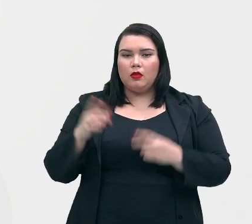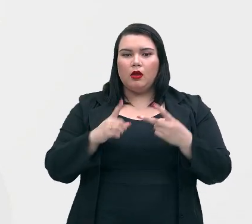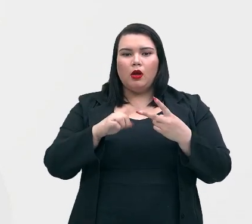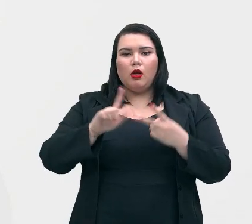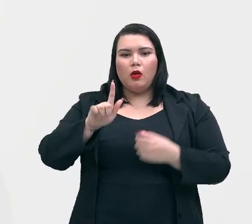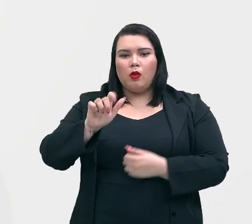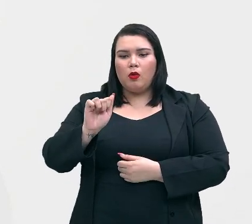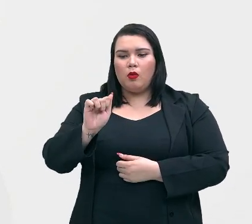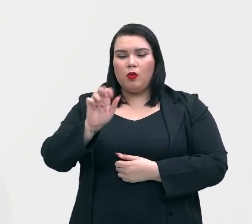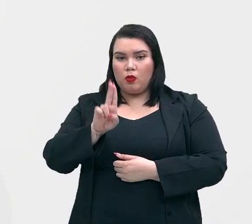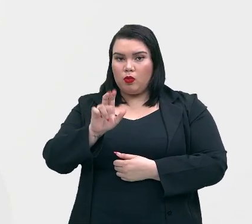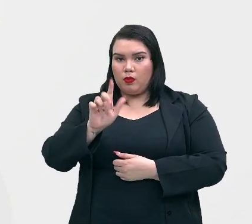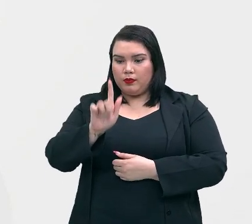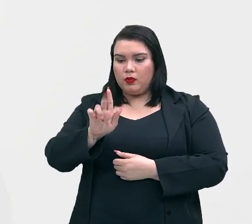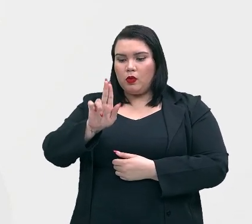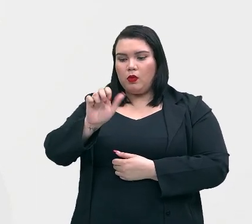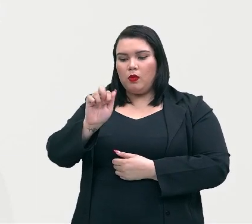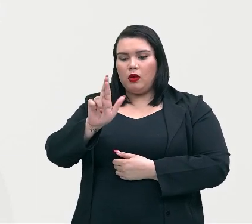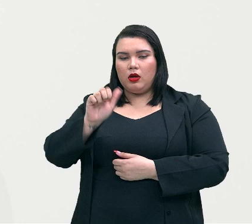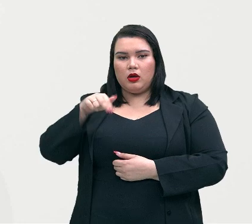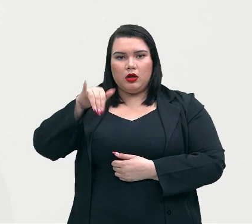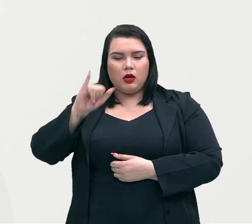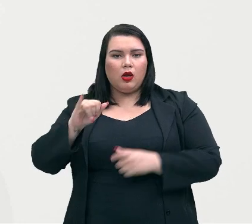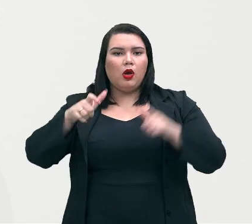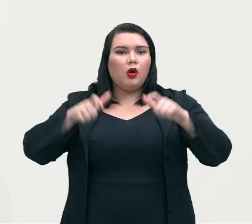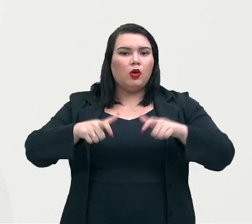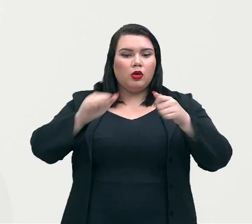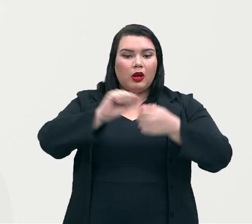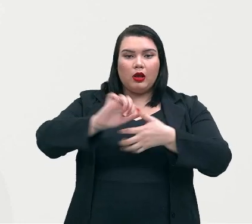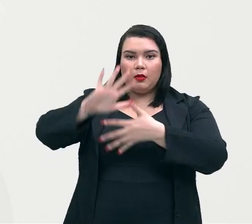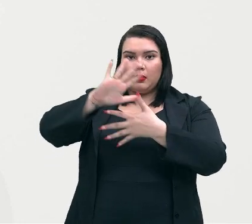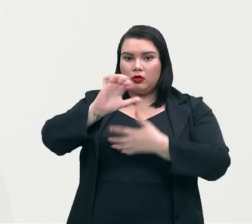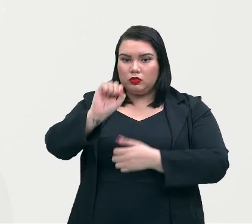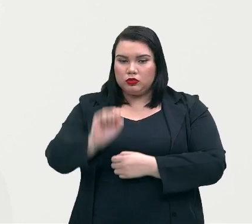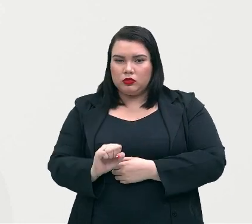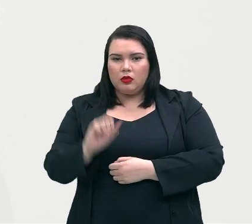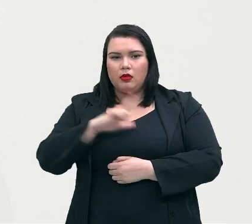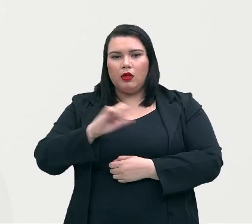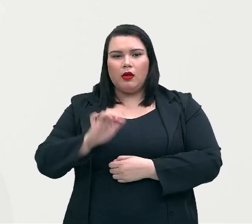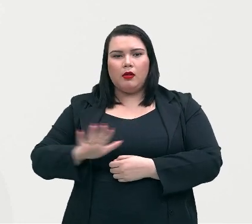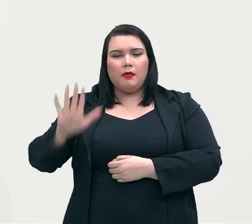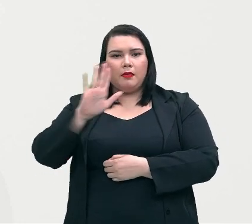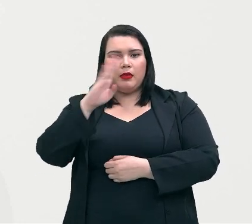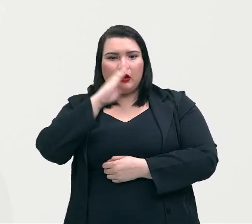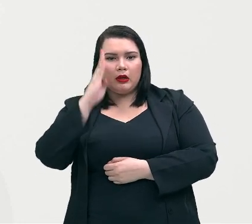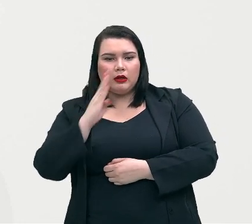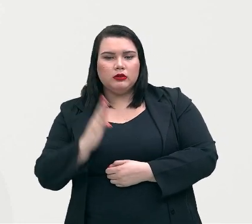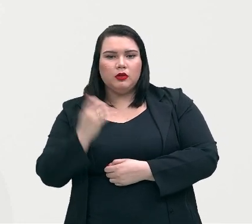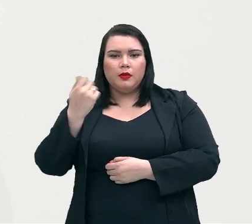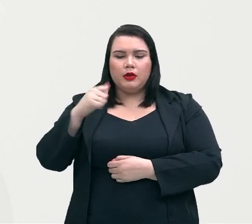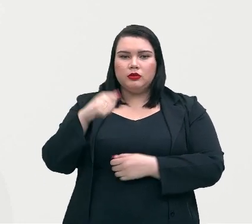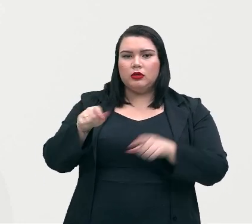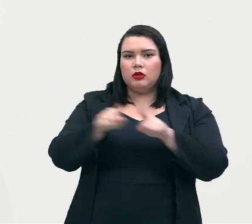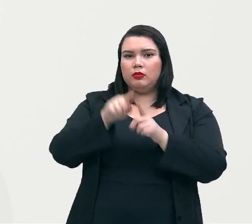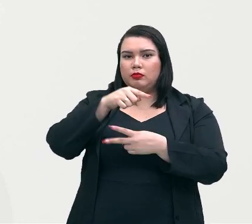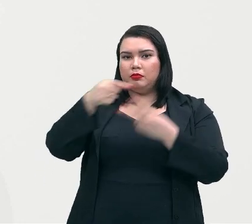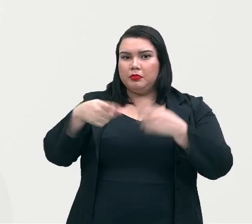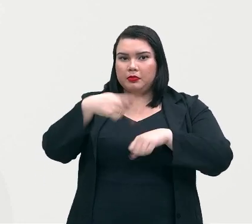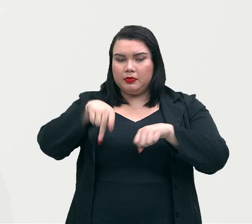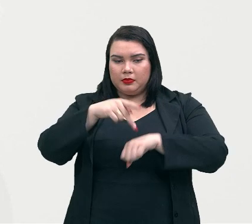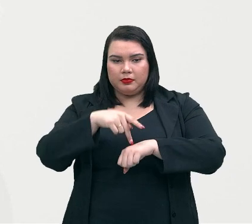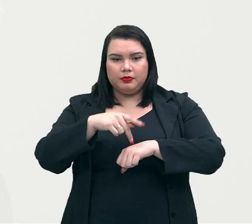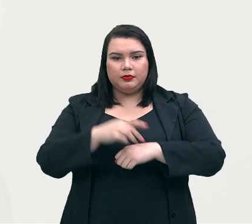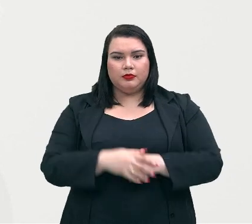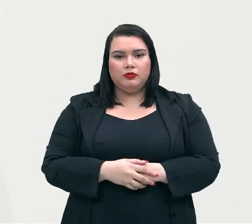estar localizado na América do Sul, tá? Pegando a parte aqui do Brasil, da Argentina, do Uruguai e também do Paraguai.